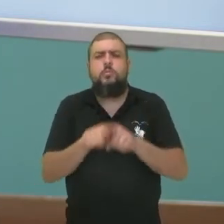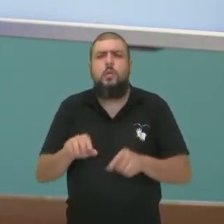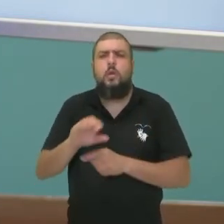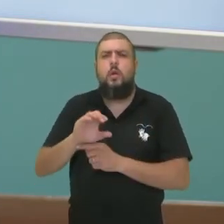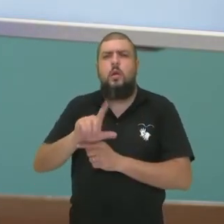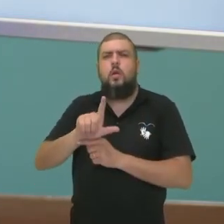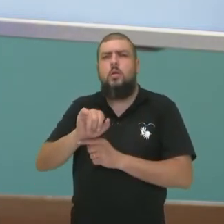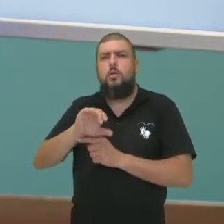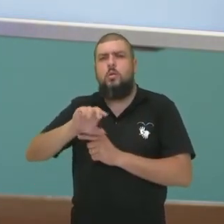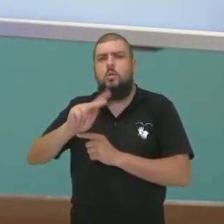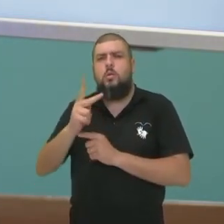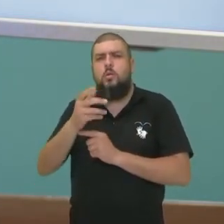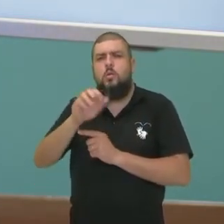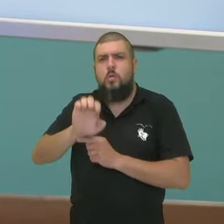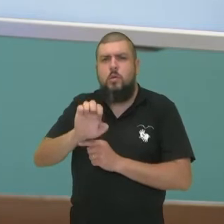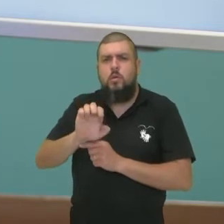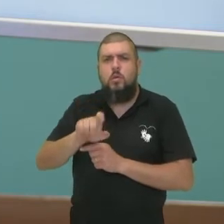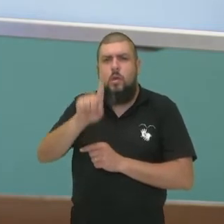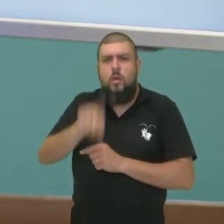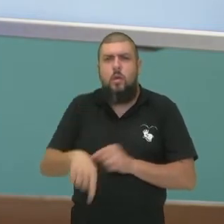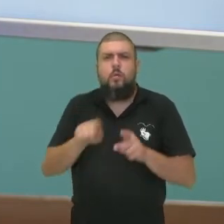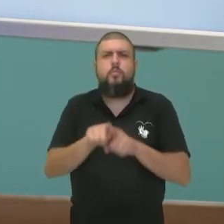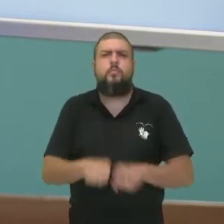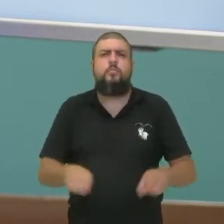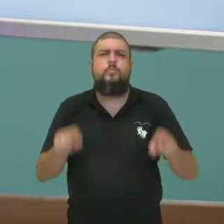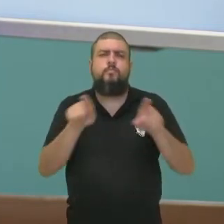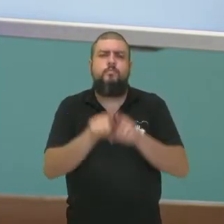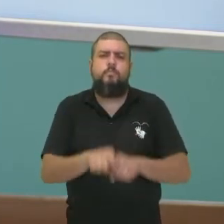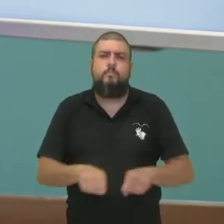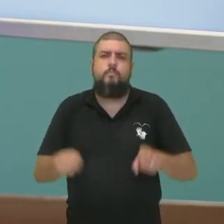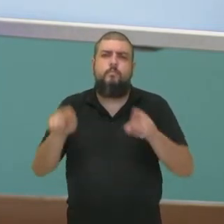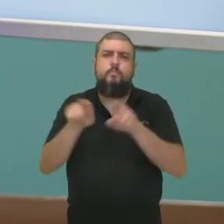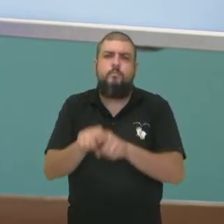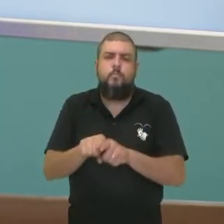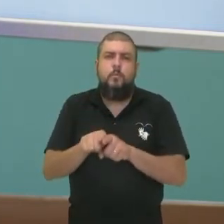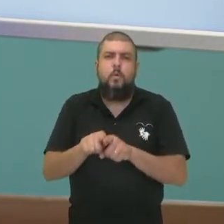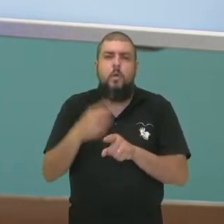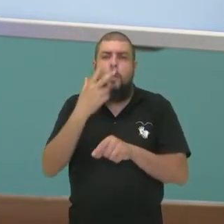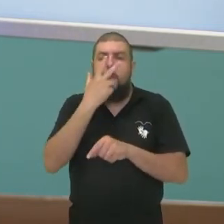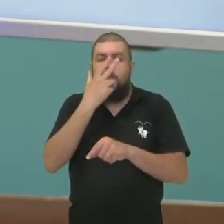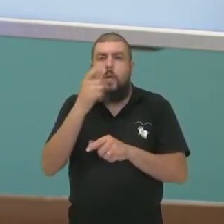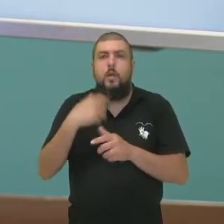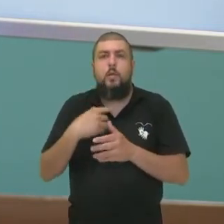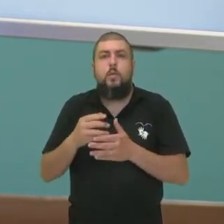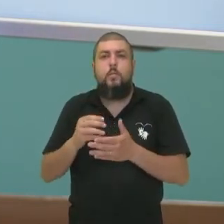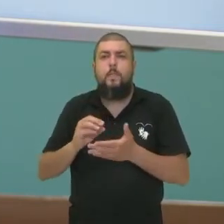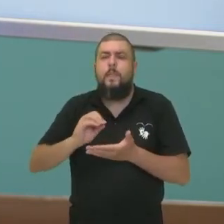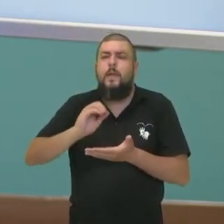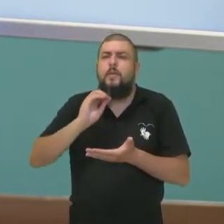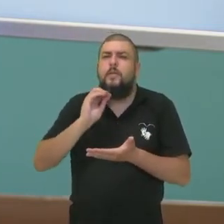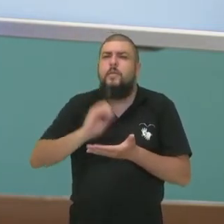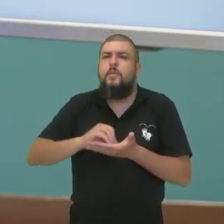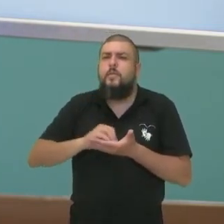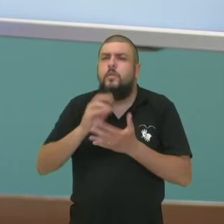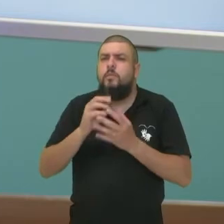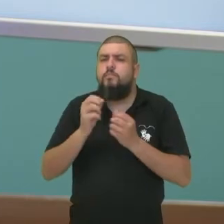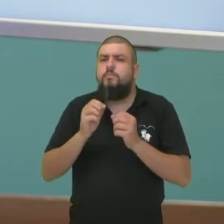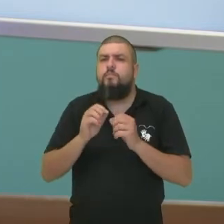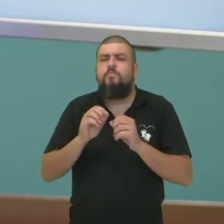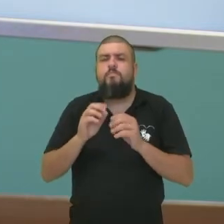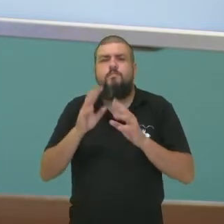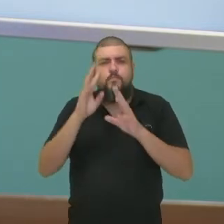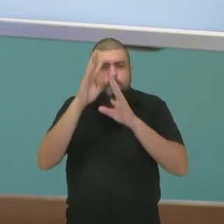clichê? Aquilo que é esperado, né? Que é algo que falta um pouco de criatividade. Vamos